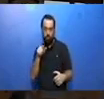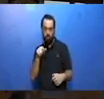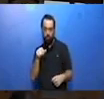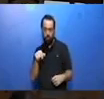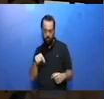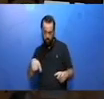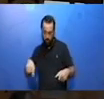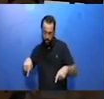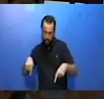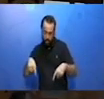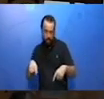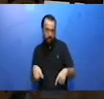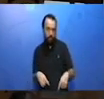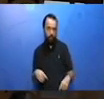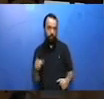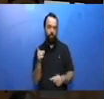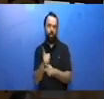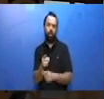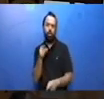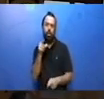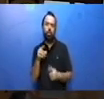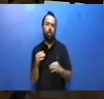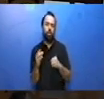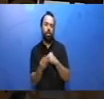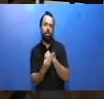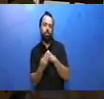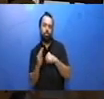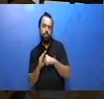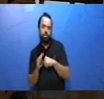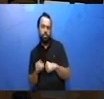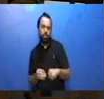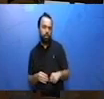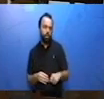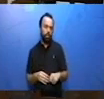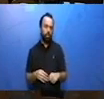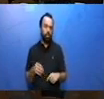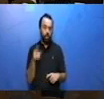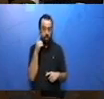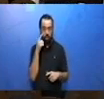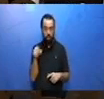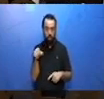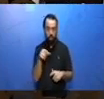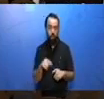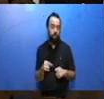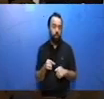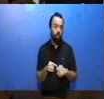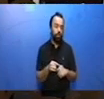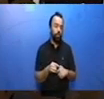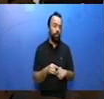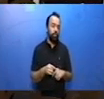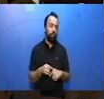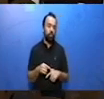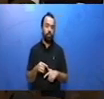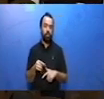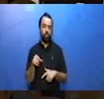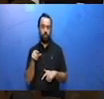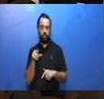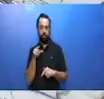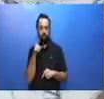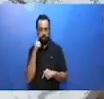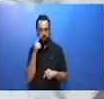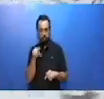todos de Barretos, não. Porque tem um bairro pequenininho, são os bairros novos. Mas olha aqui, tá vendo? Você pode